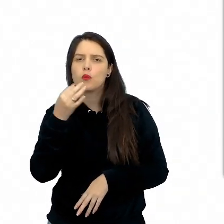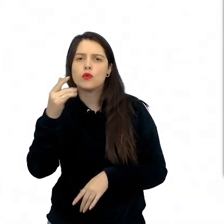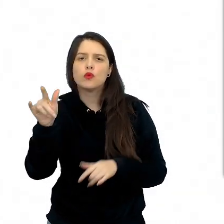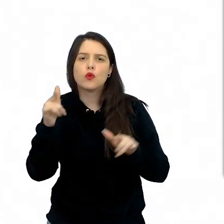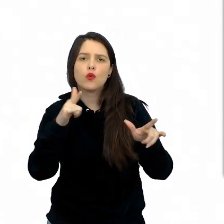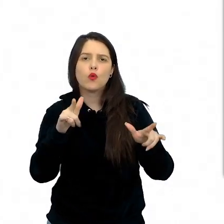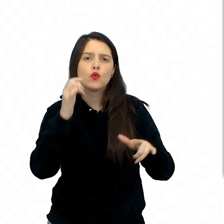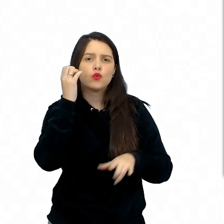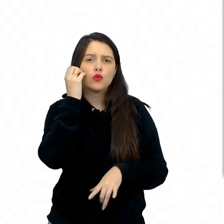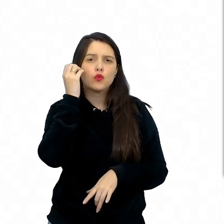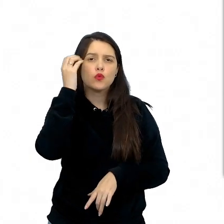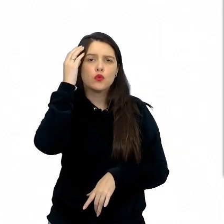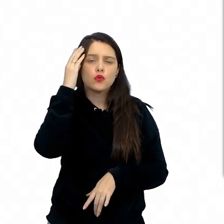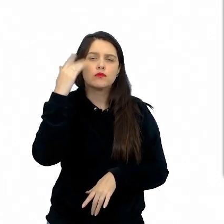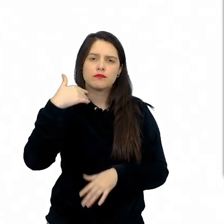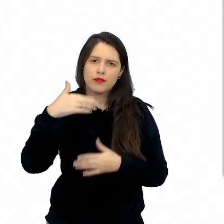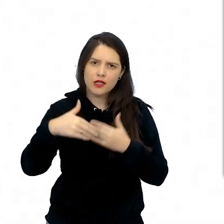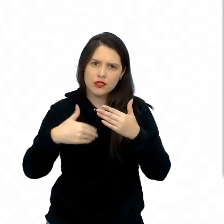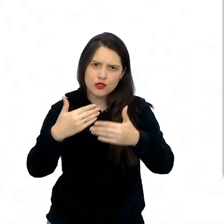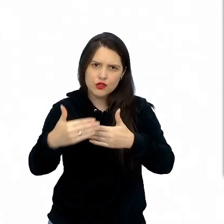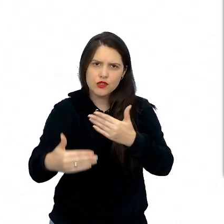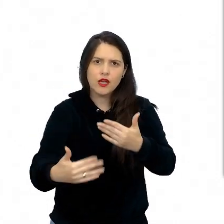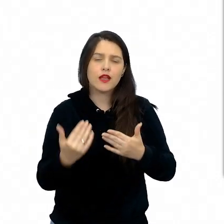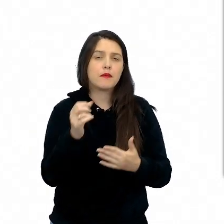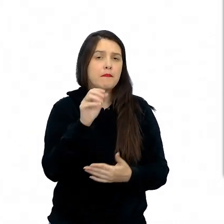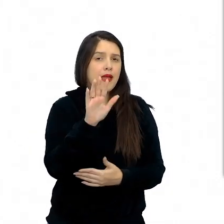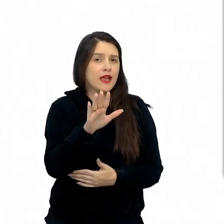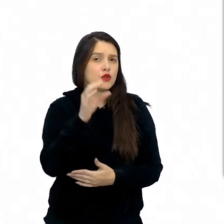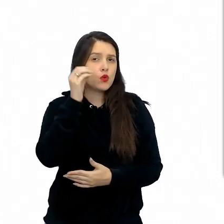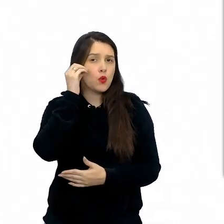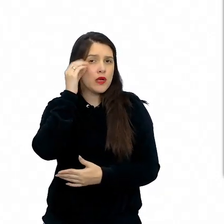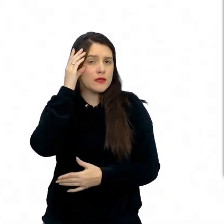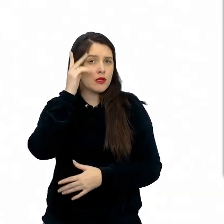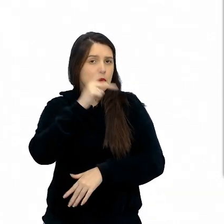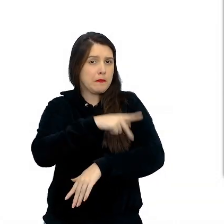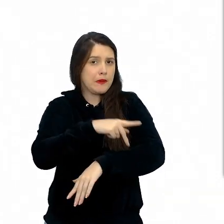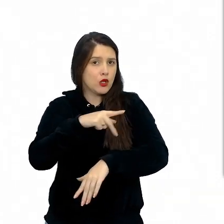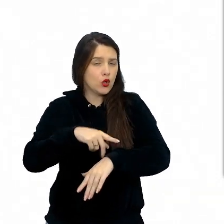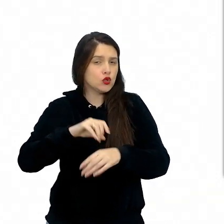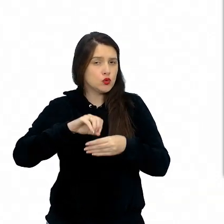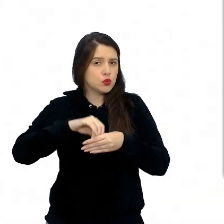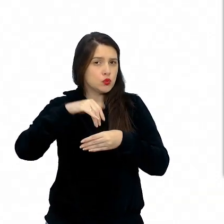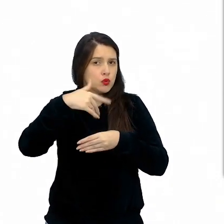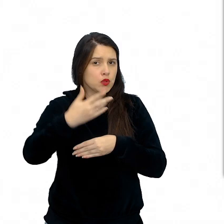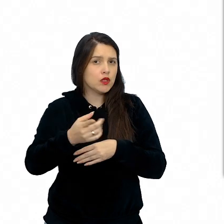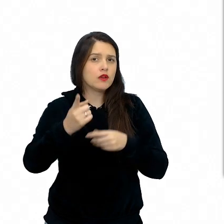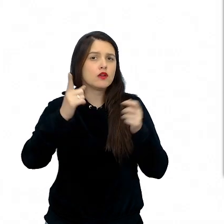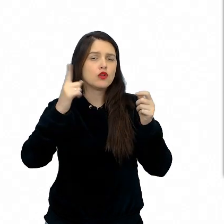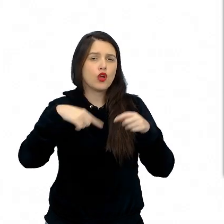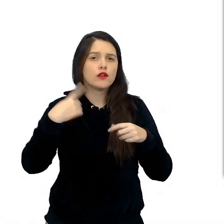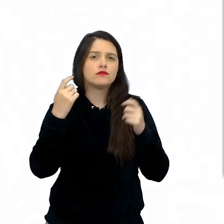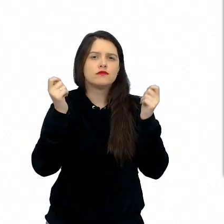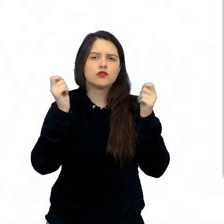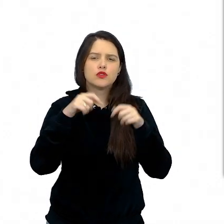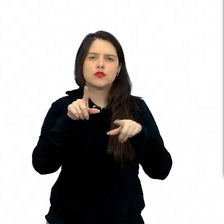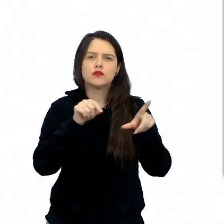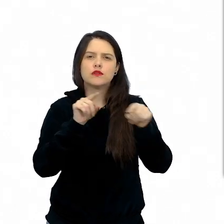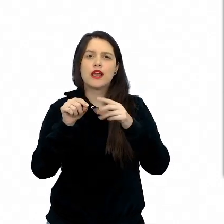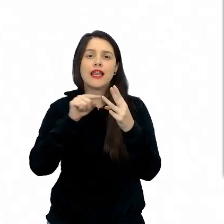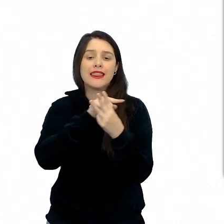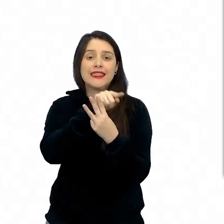conhecimento mais adiante. E no conhecimento pedagógico do conteúdo, nós também temos aí